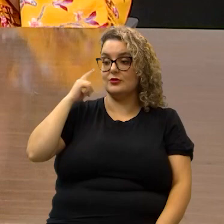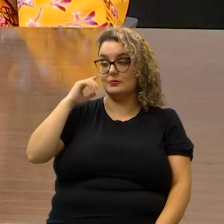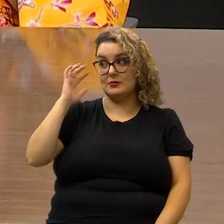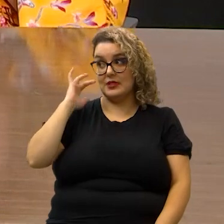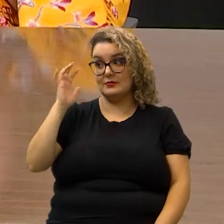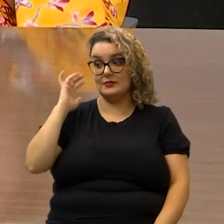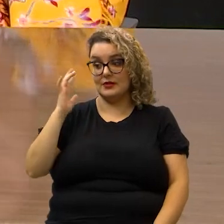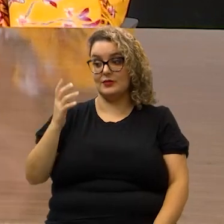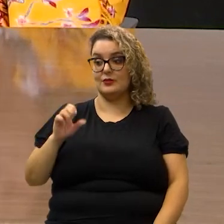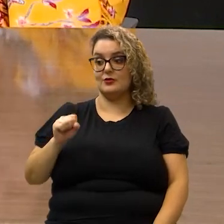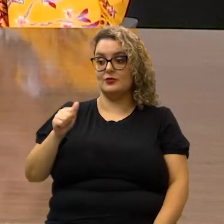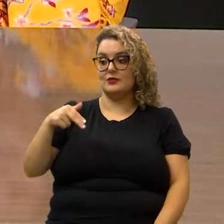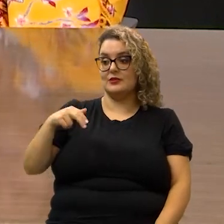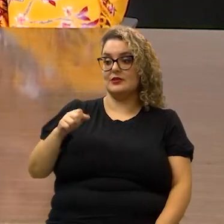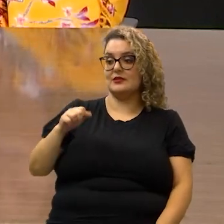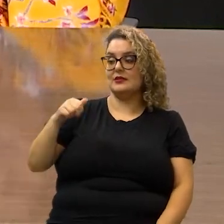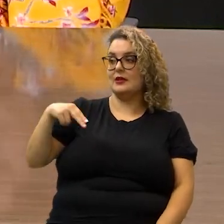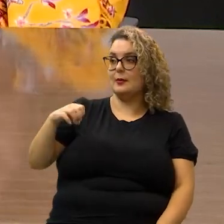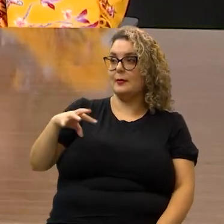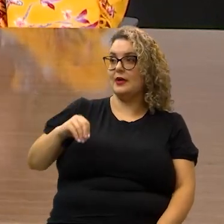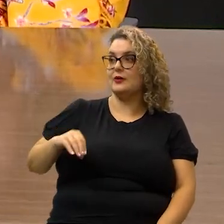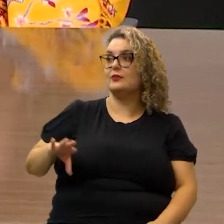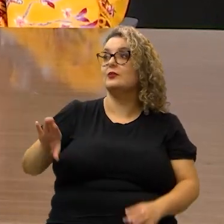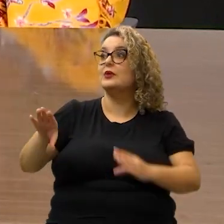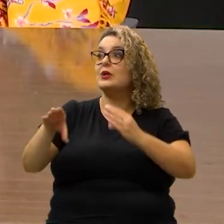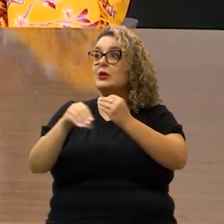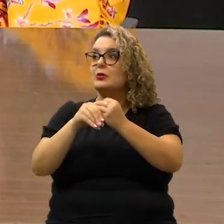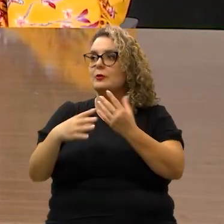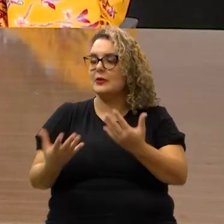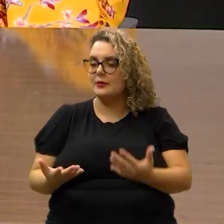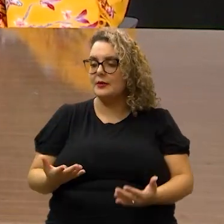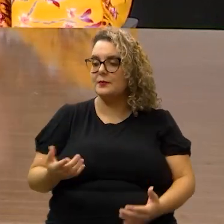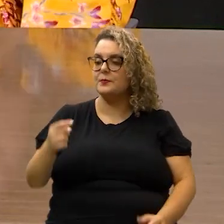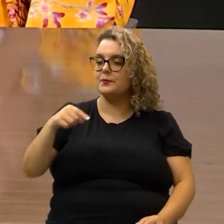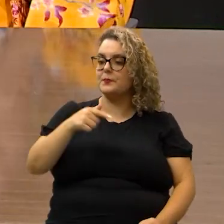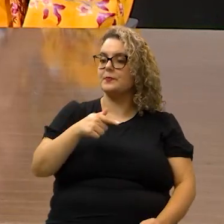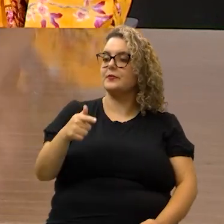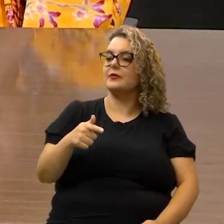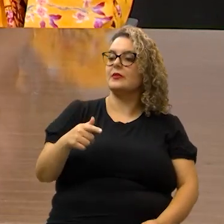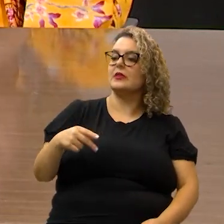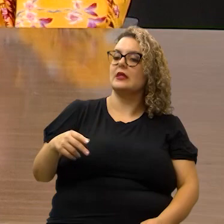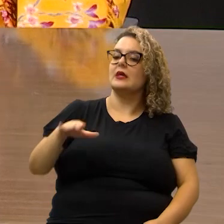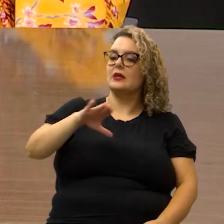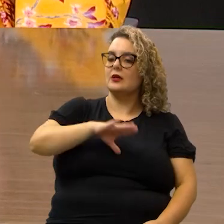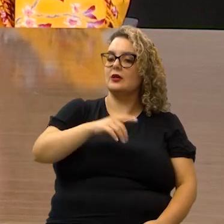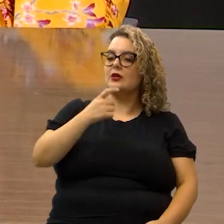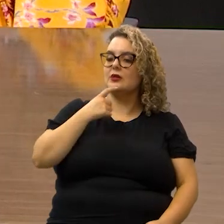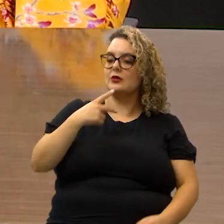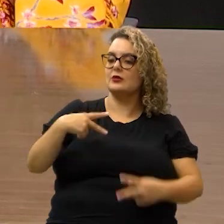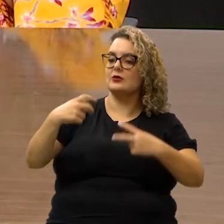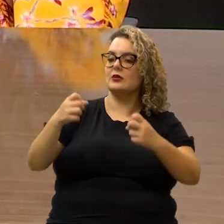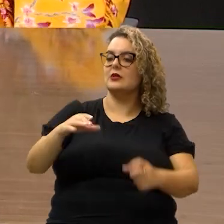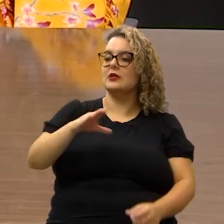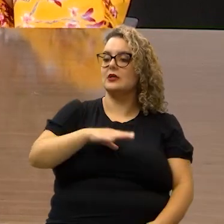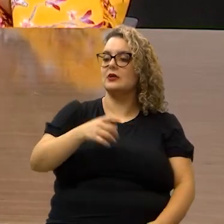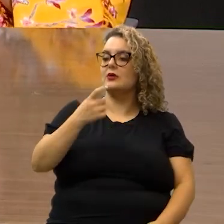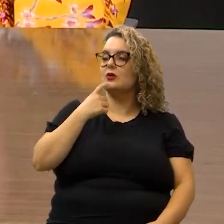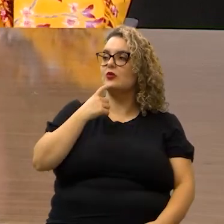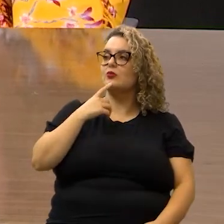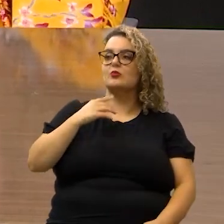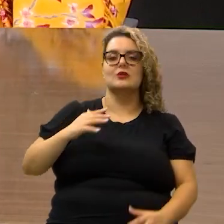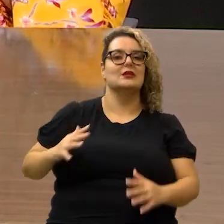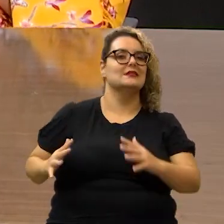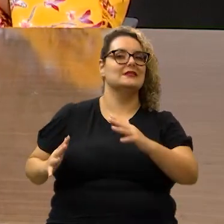saneamento e colocou lá uma emenda. E nessa semana, Campinas foi reconhecida como a cidade que está no topo do ranking